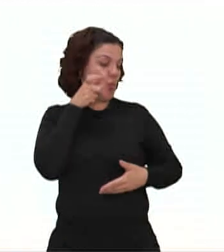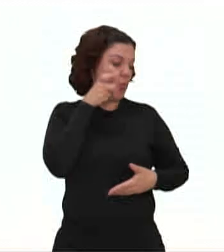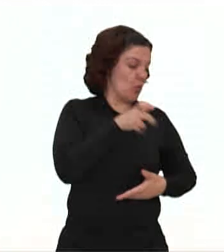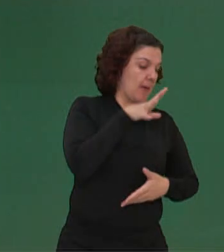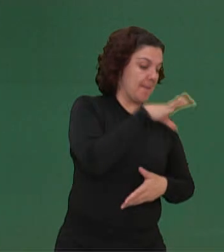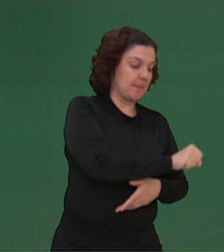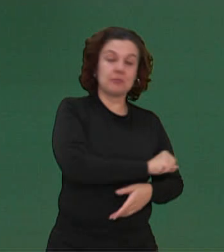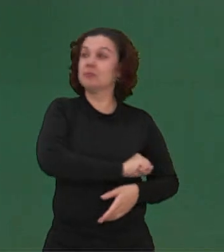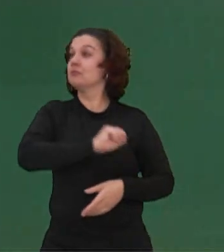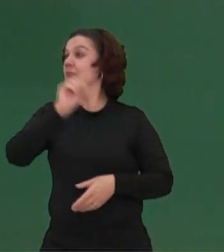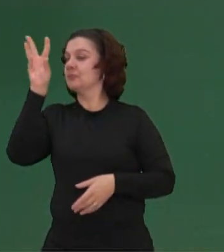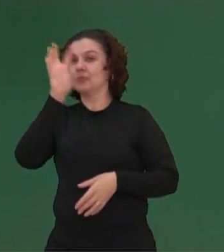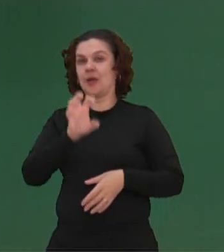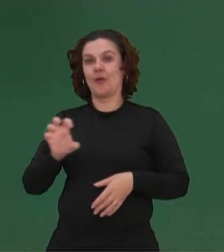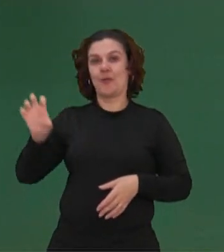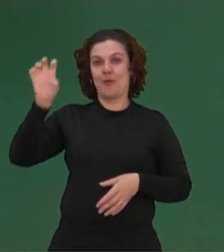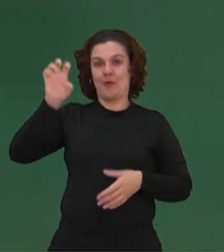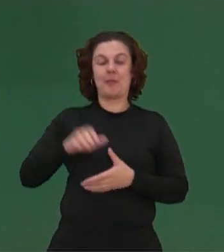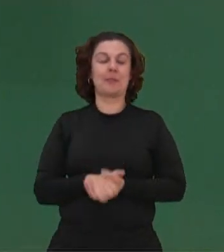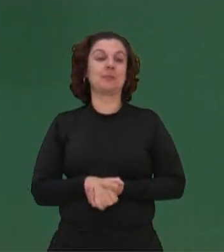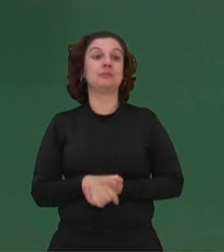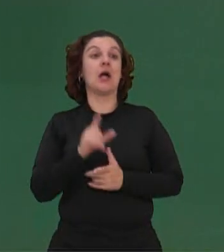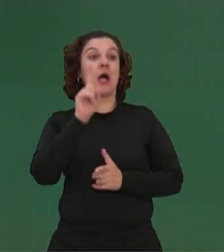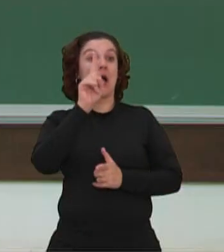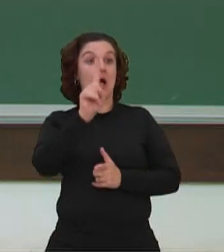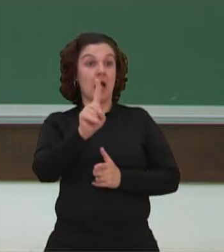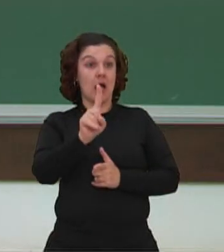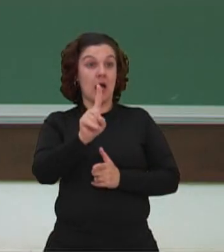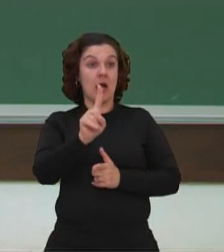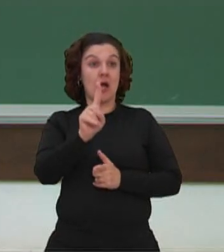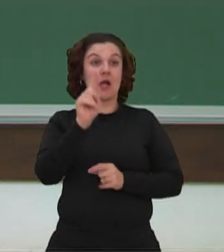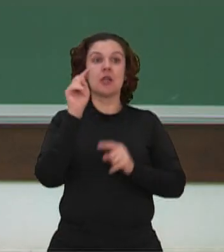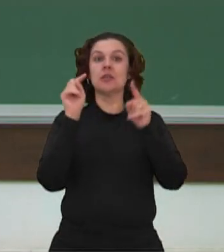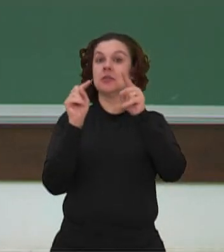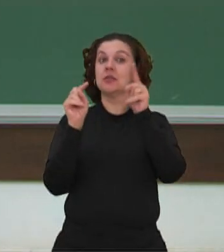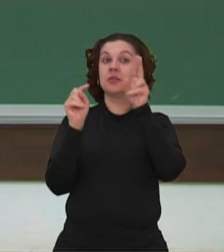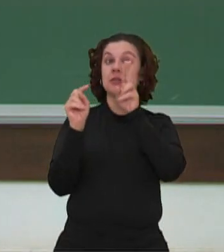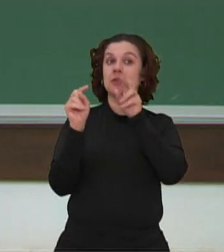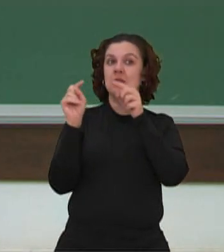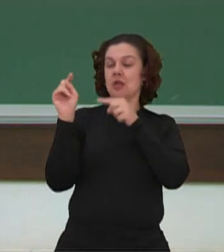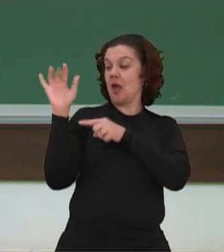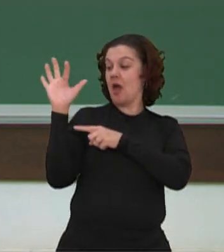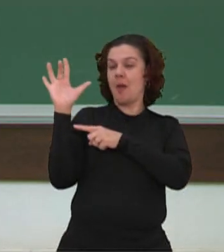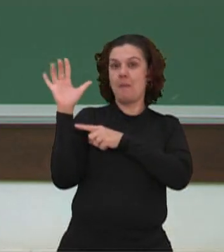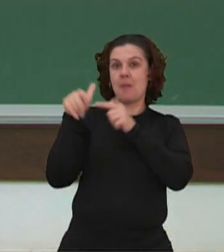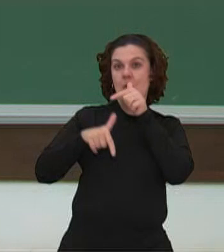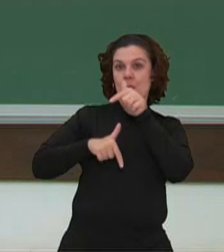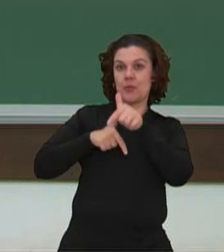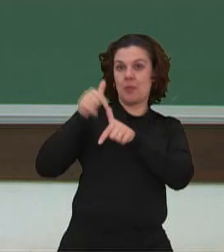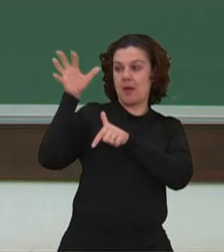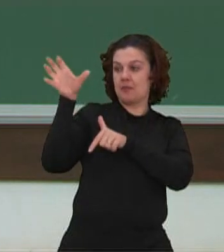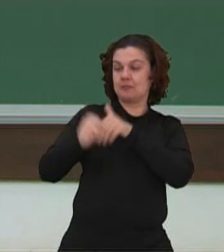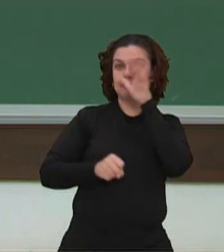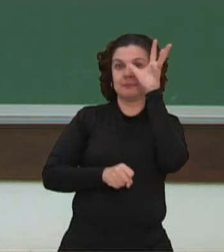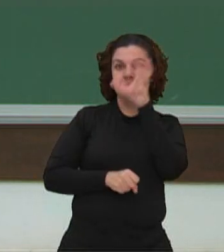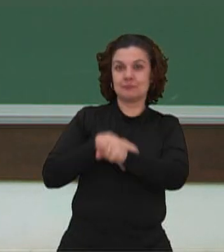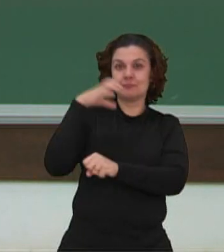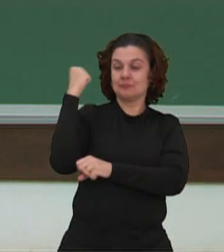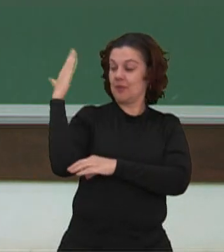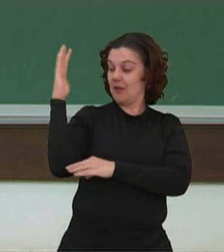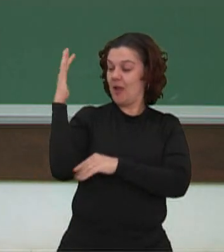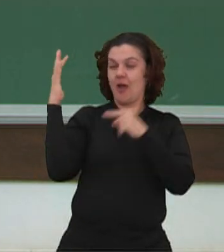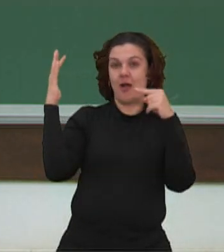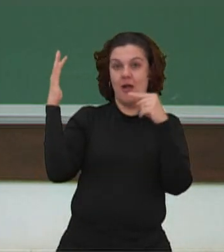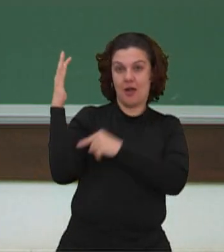essa madeira e vendê-la. Ainda uma observação, a mão de obra indígena usada na extração do